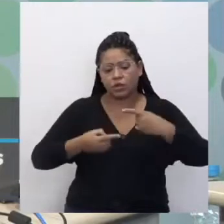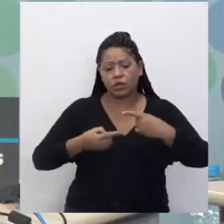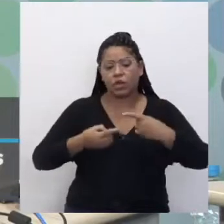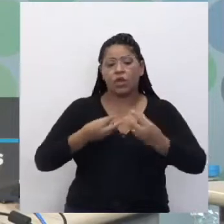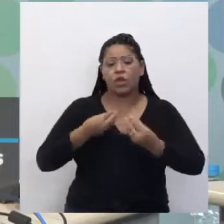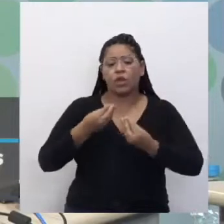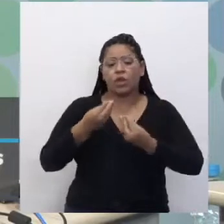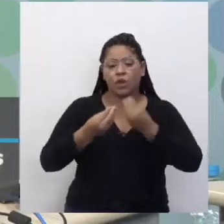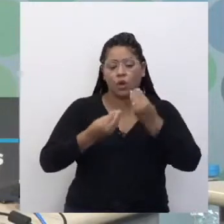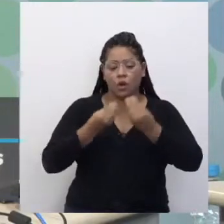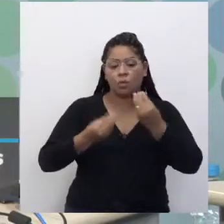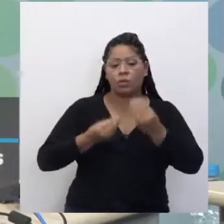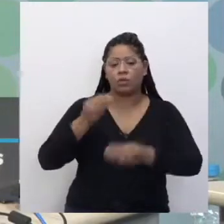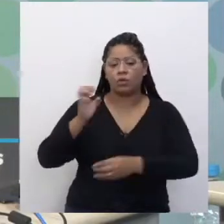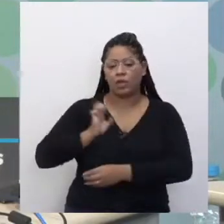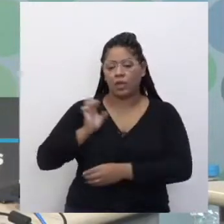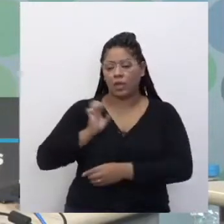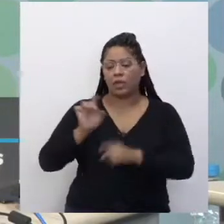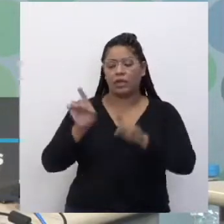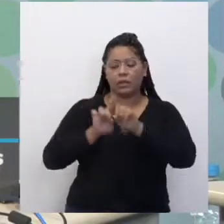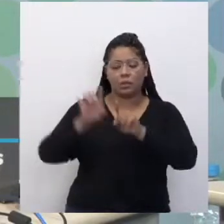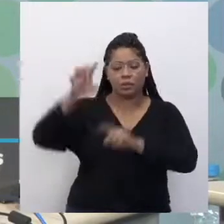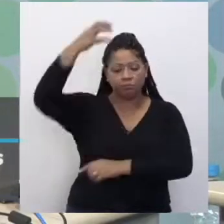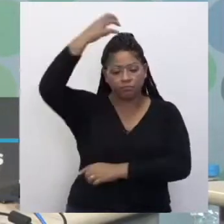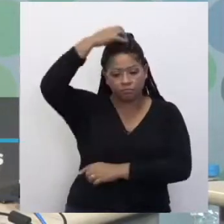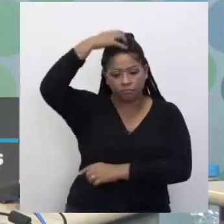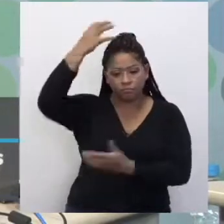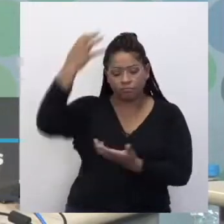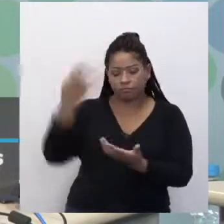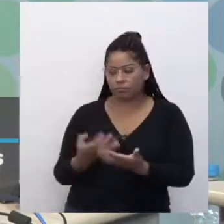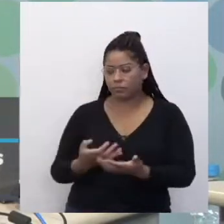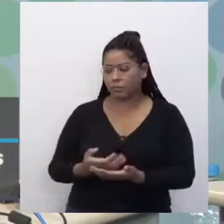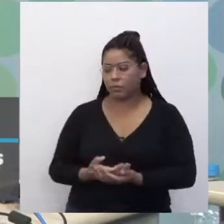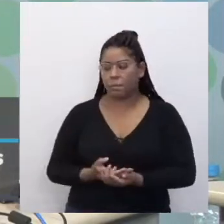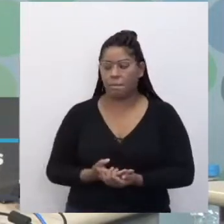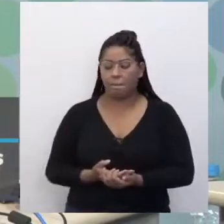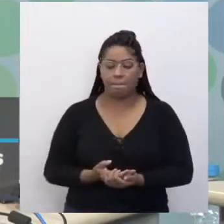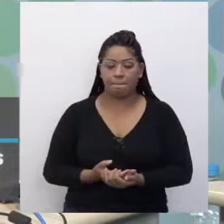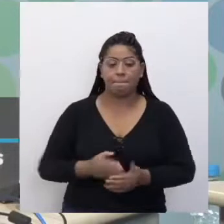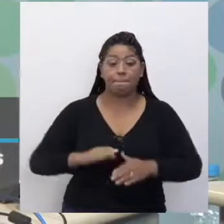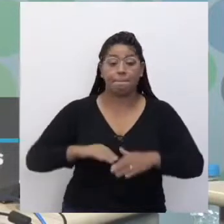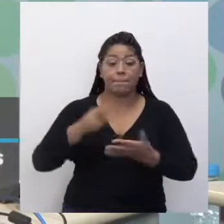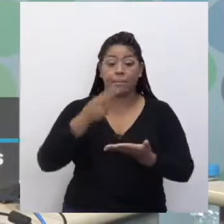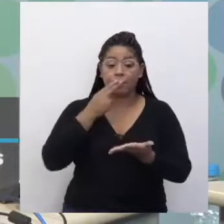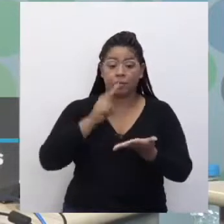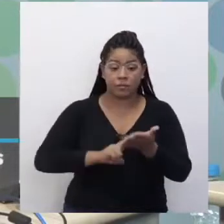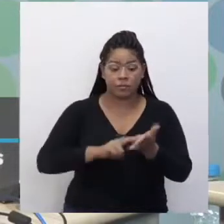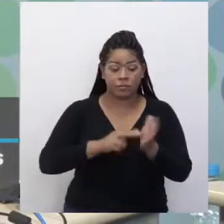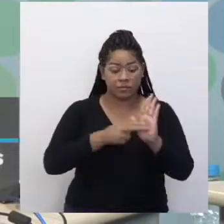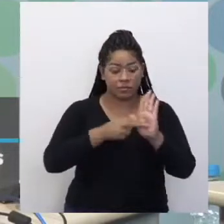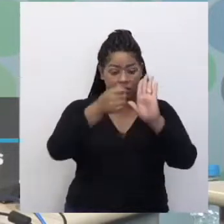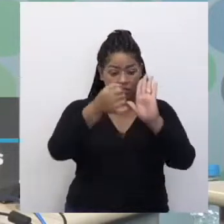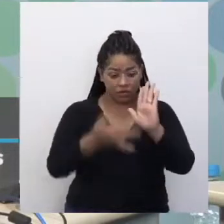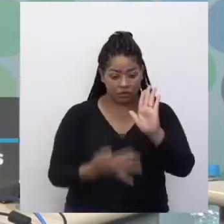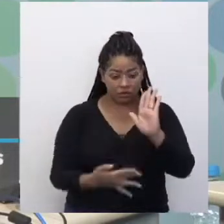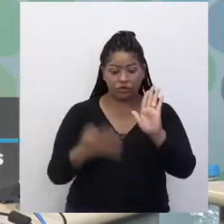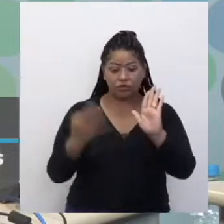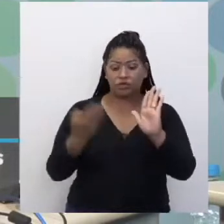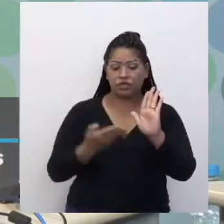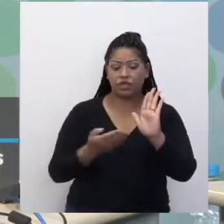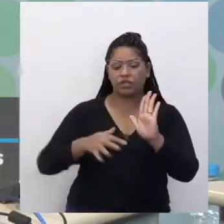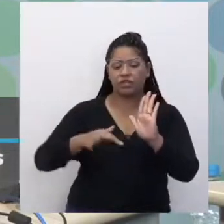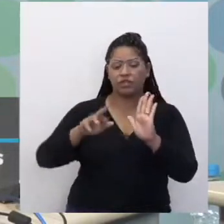entre nobreza e burguesia. A gente falou um pouquinho da carta de franquia na aula anterior, né, nas